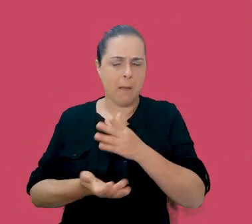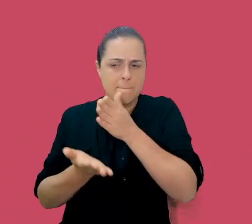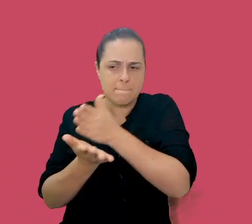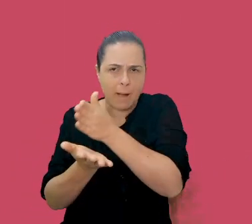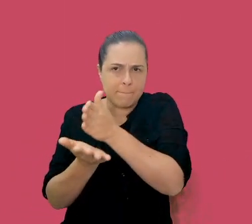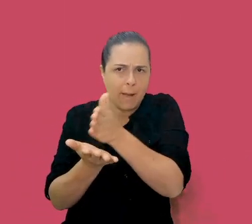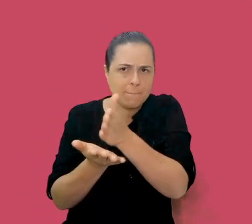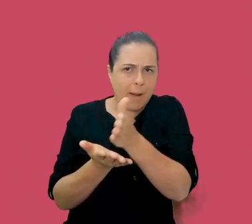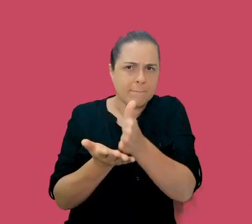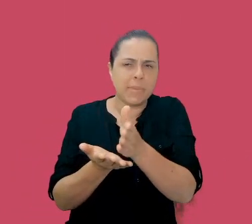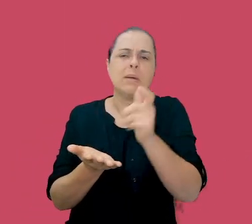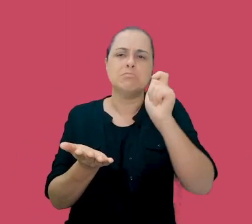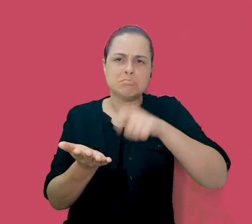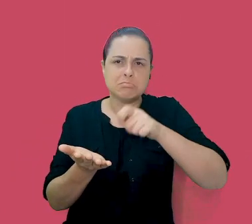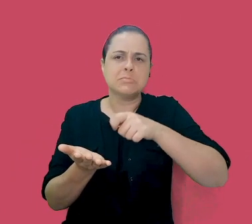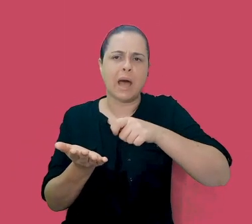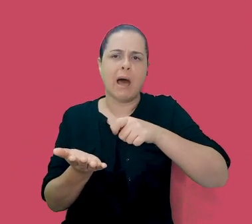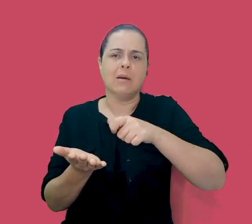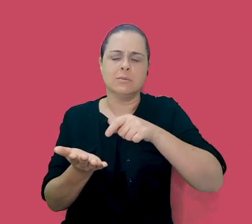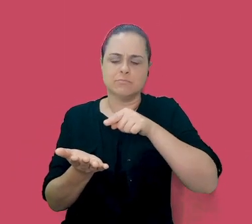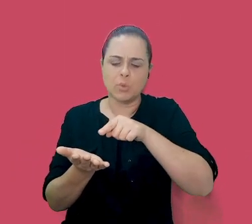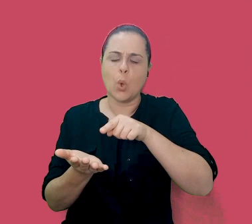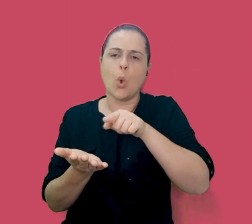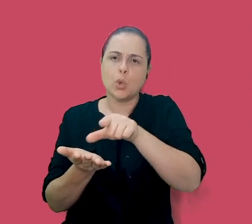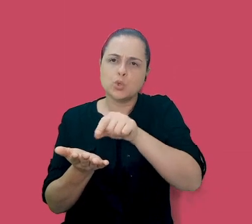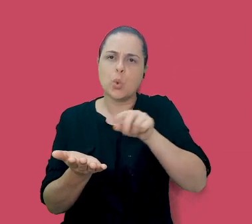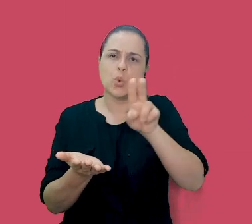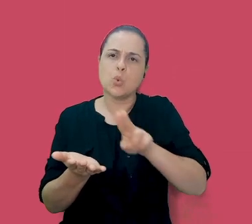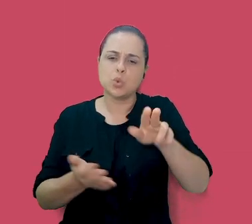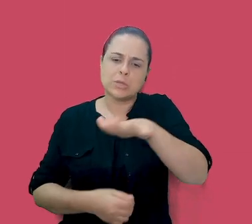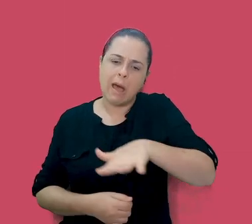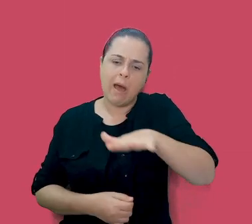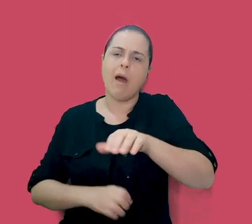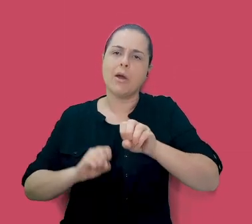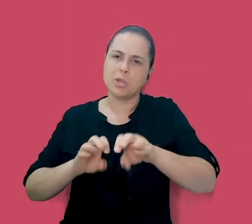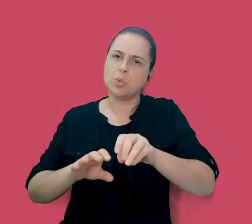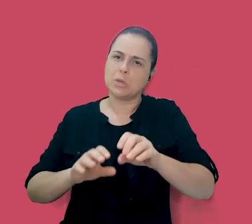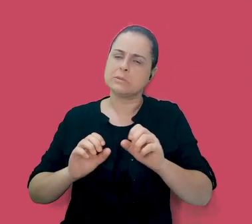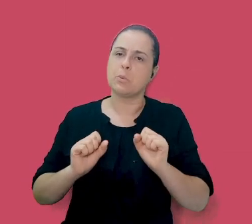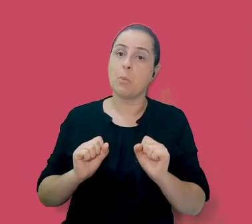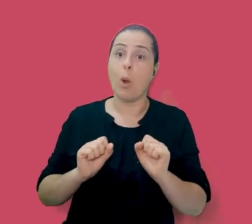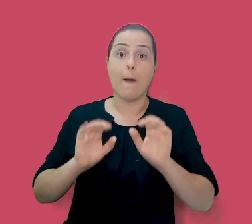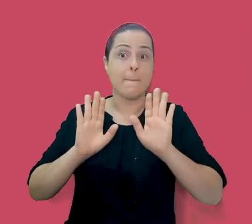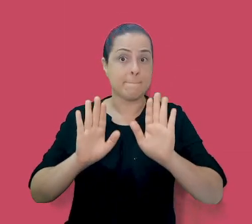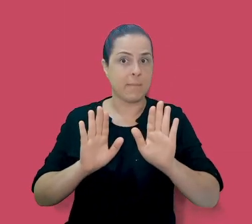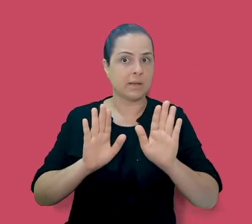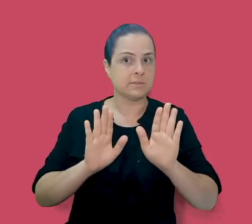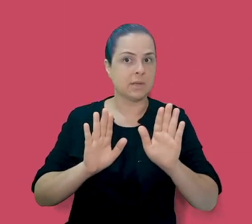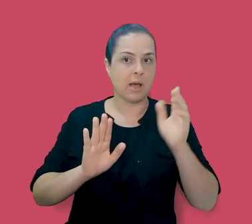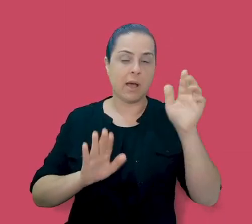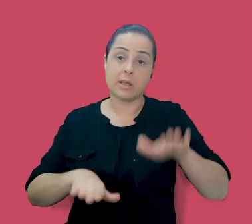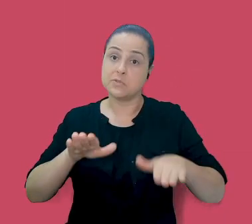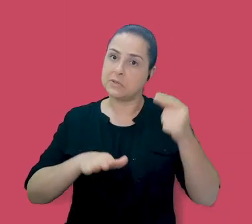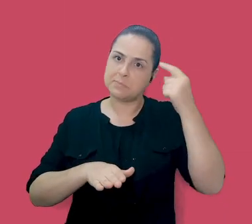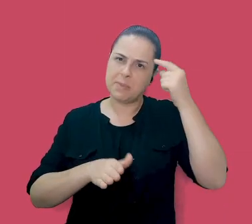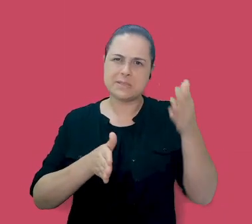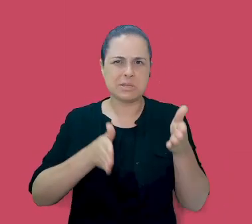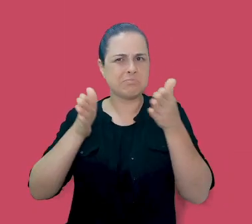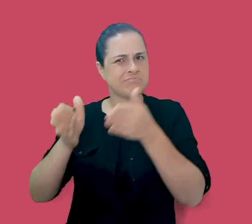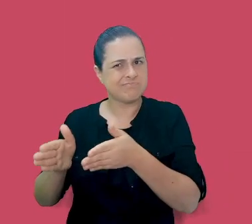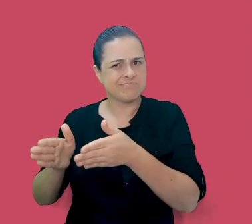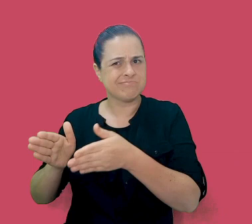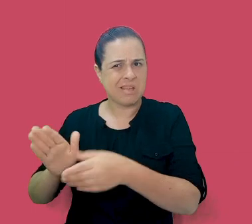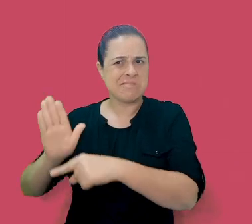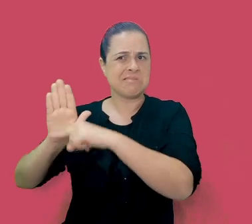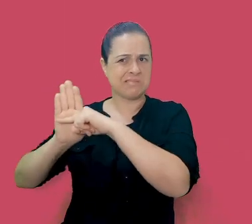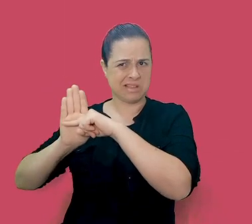poder utilizar em educação, né? E muito do que a gente tem visto é do lado negativo, né, da coisa,